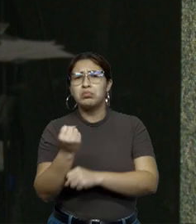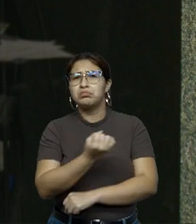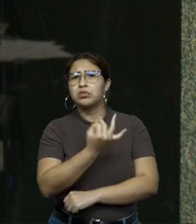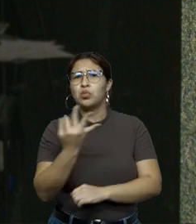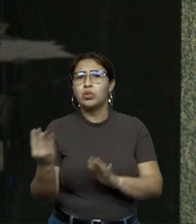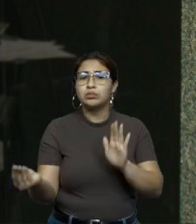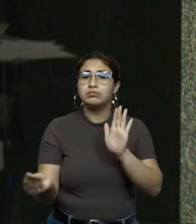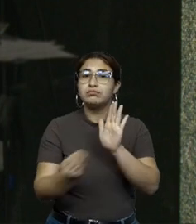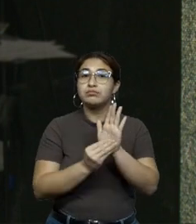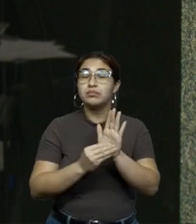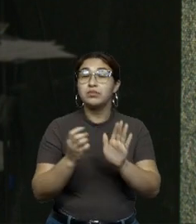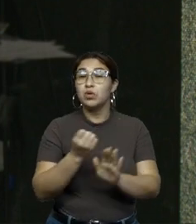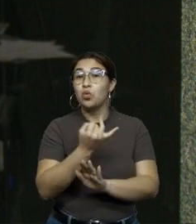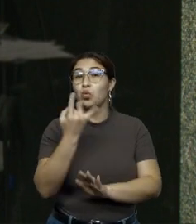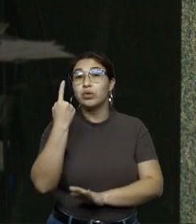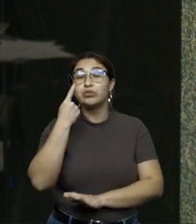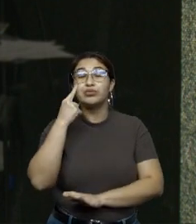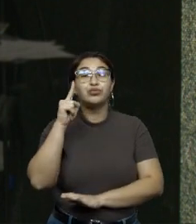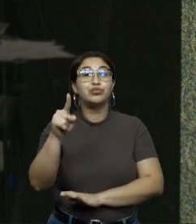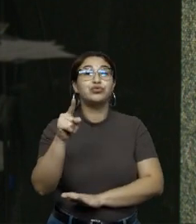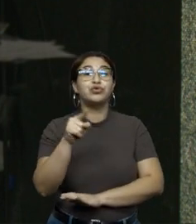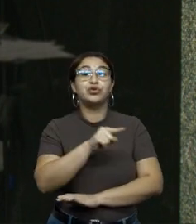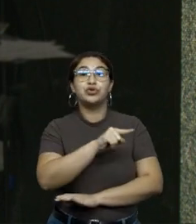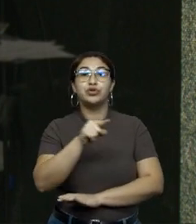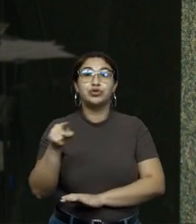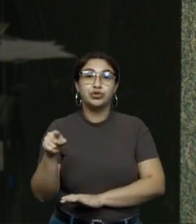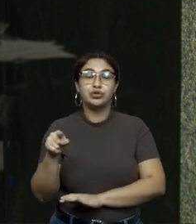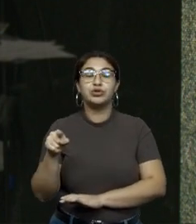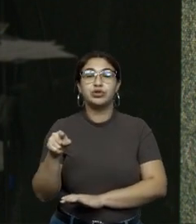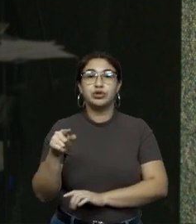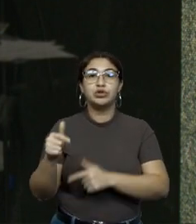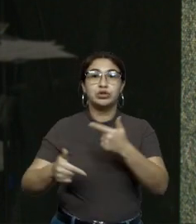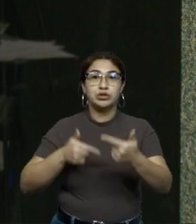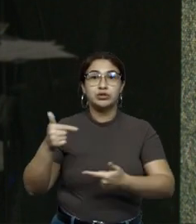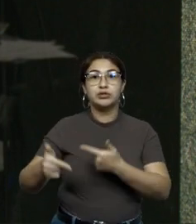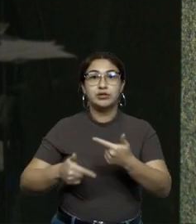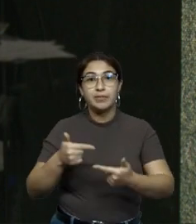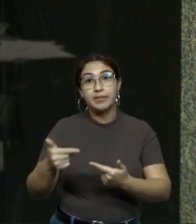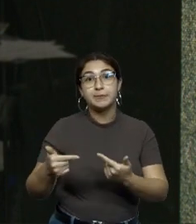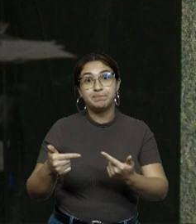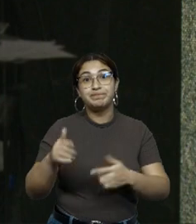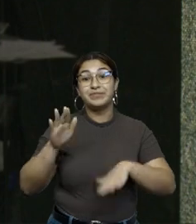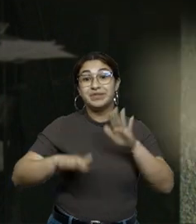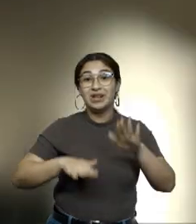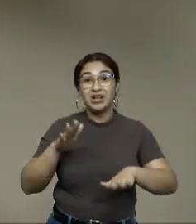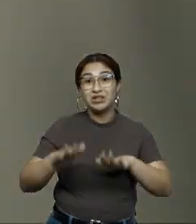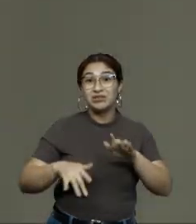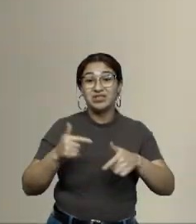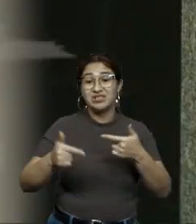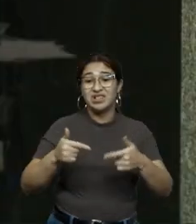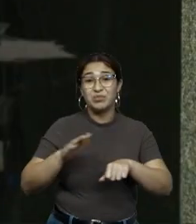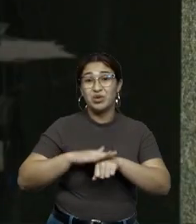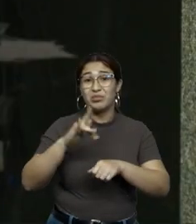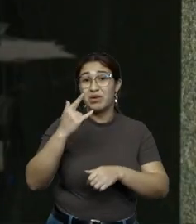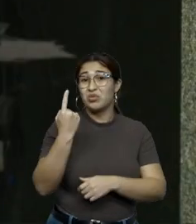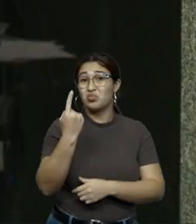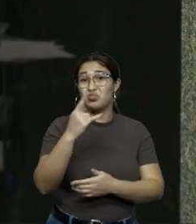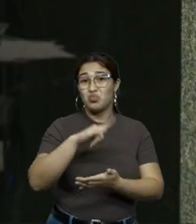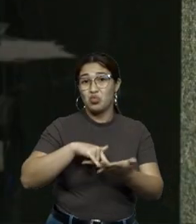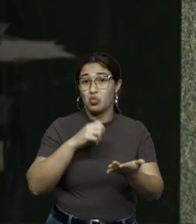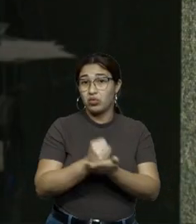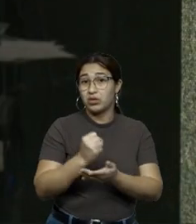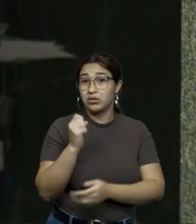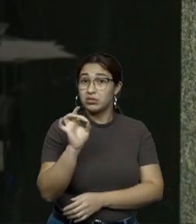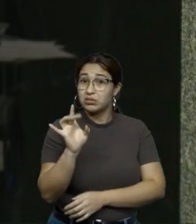colocar lá quantos dias que ele foi que ele trabalhou e às vezes ele trabalhou mais de um contrato que cada ano